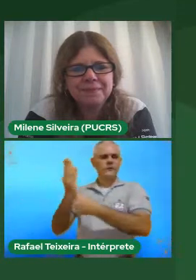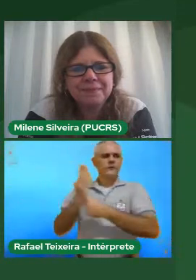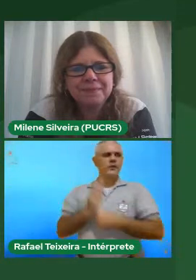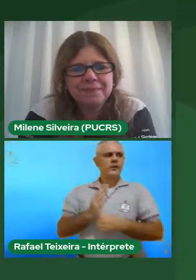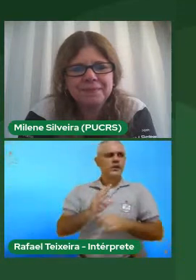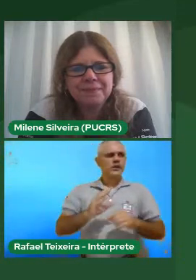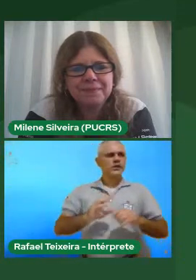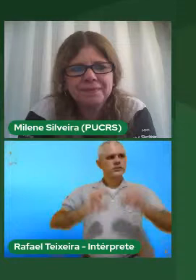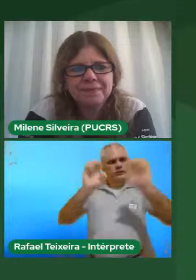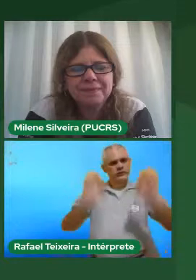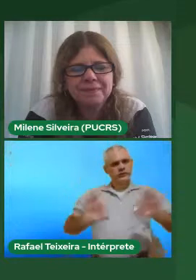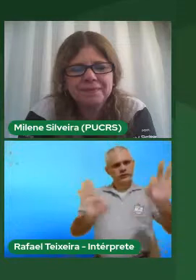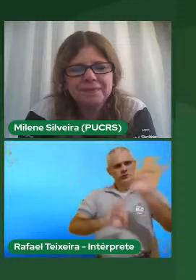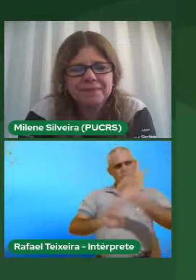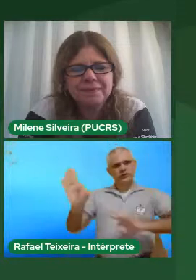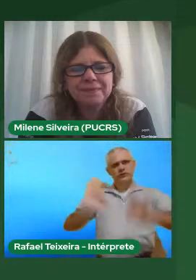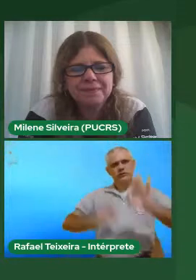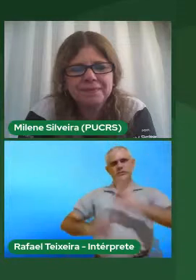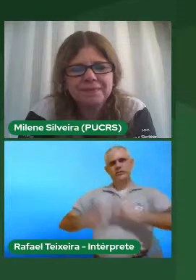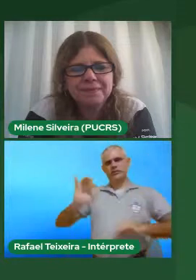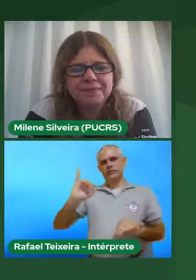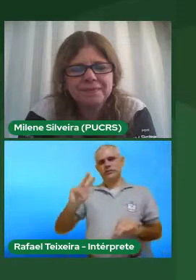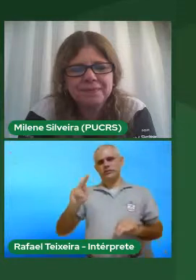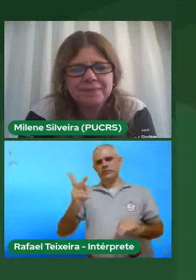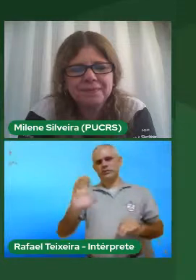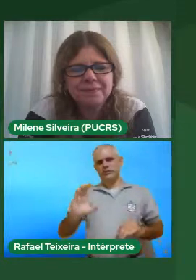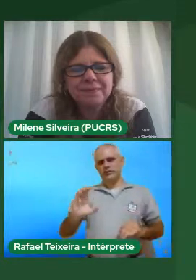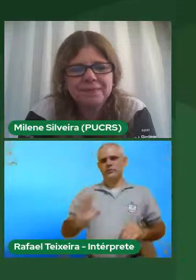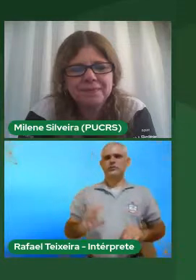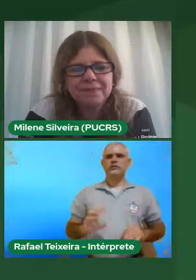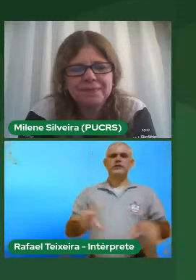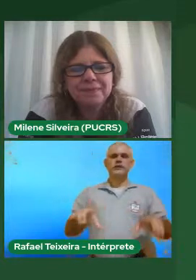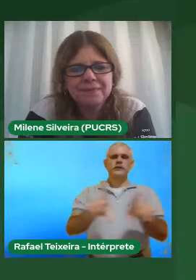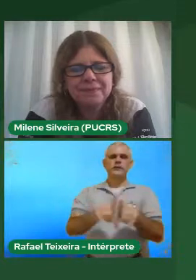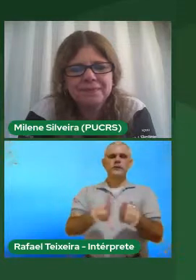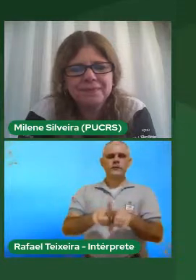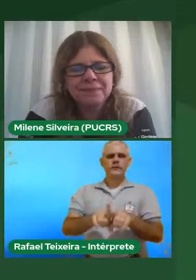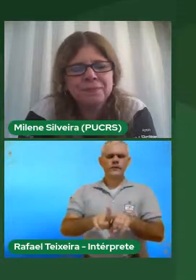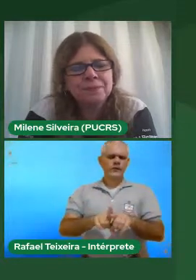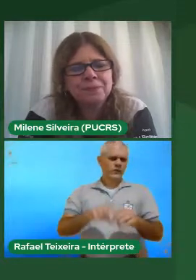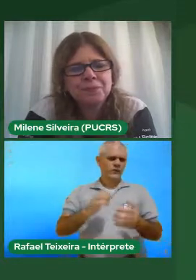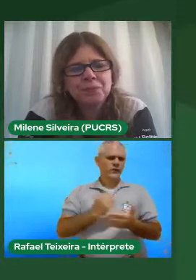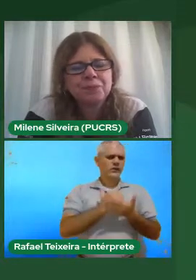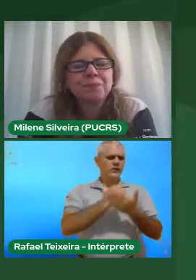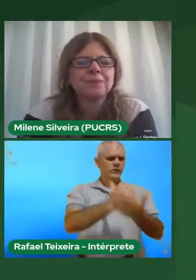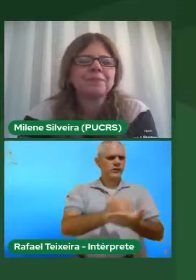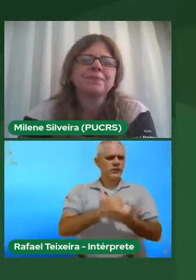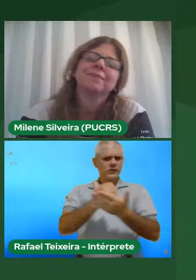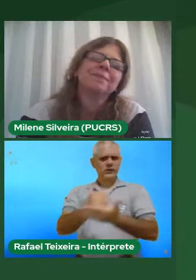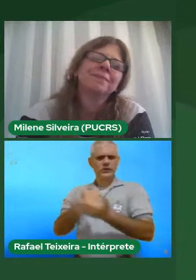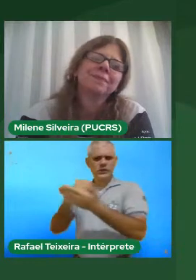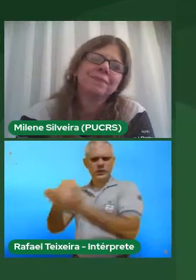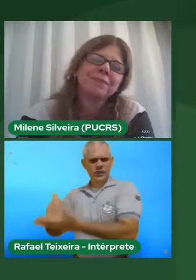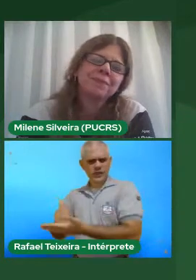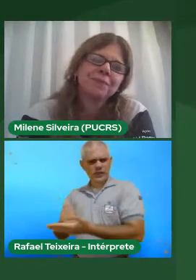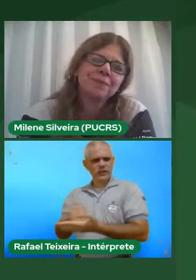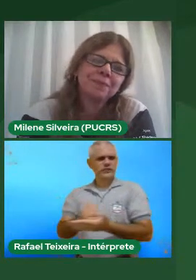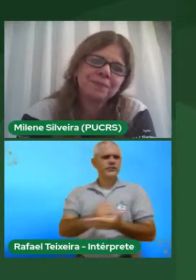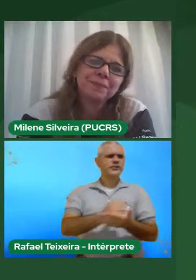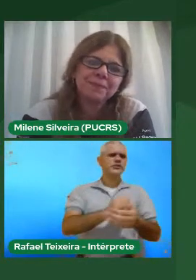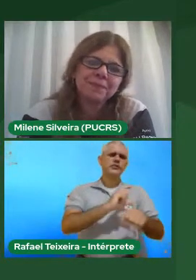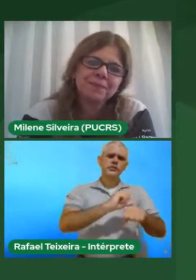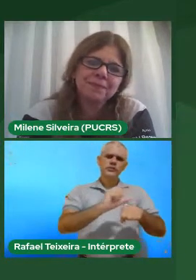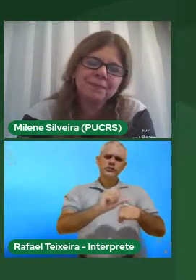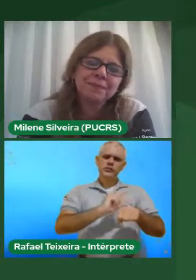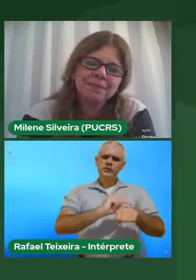Humano-Computador, e além disso, propôs diversos minicursos, workshops, atividades